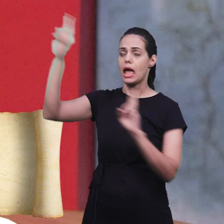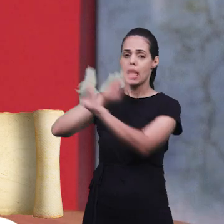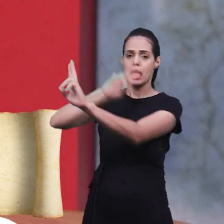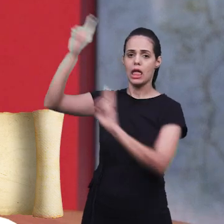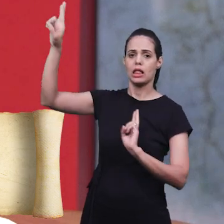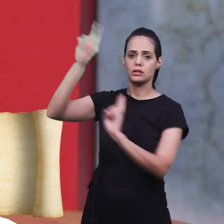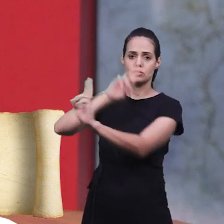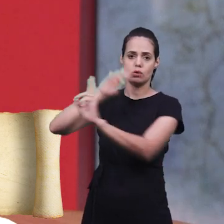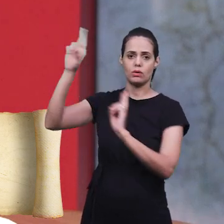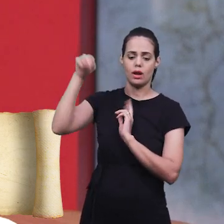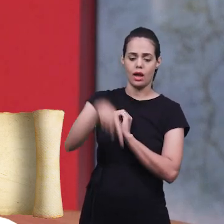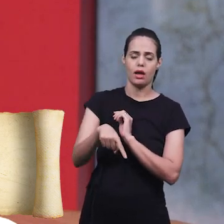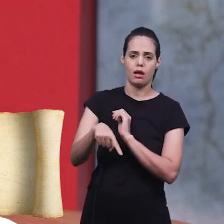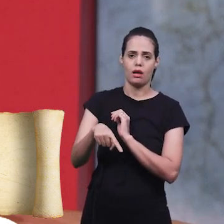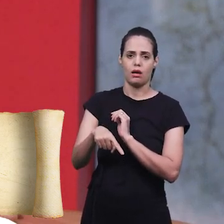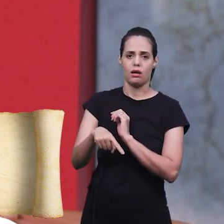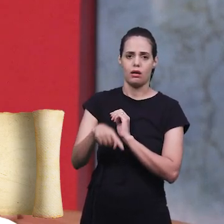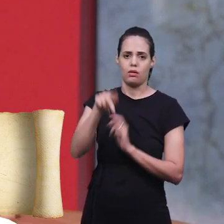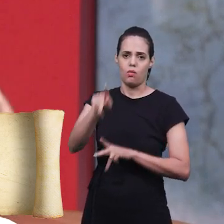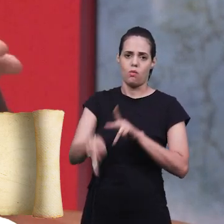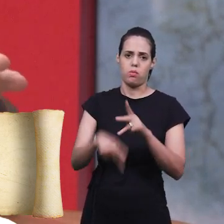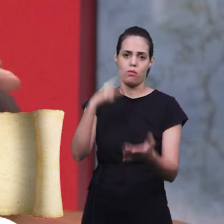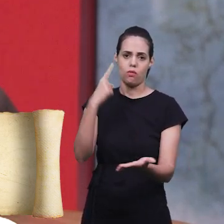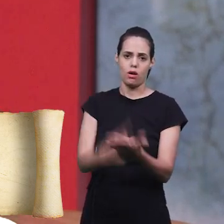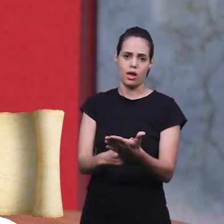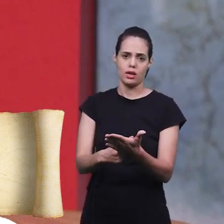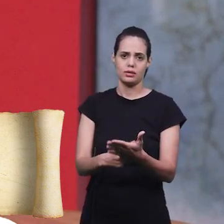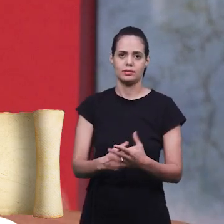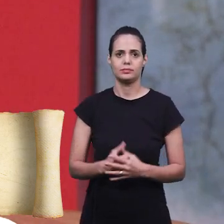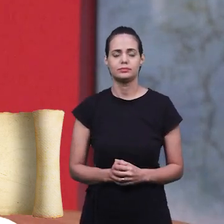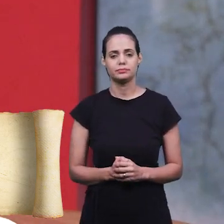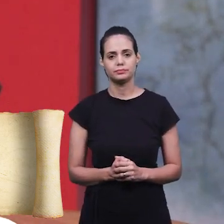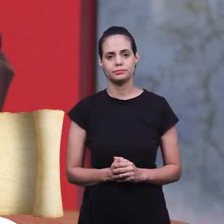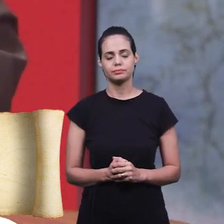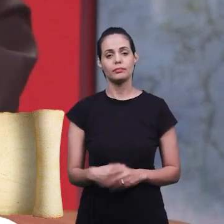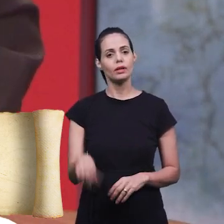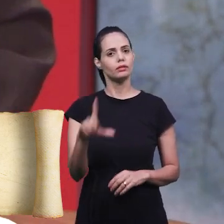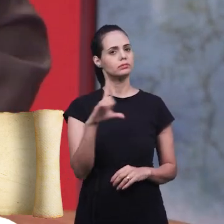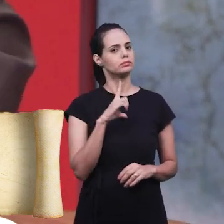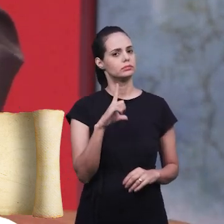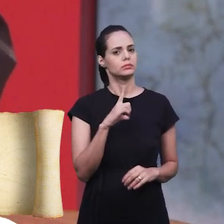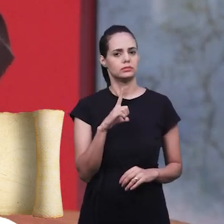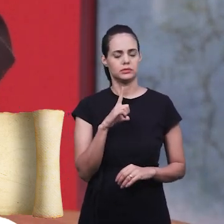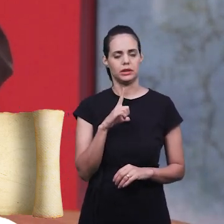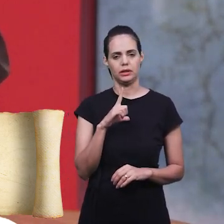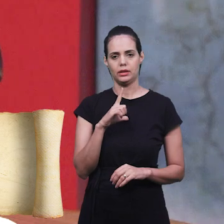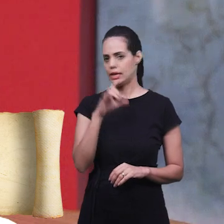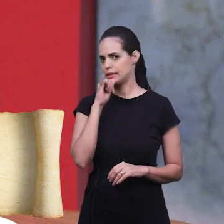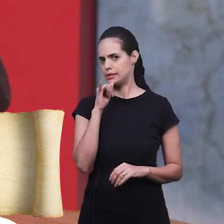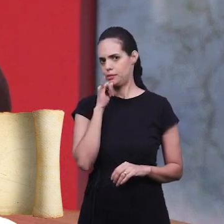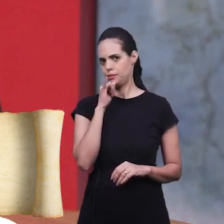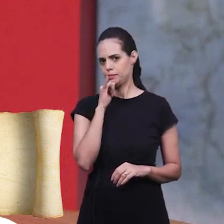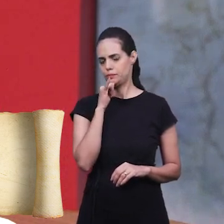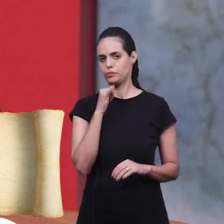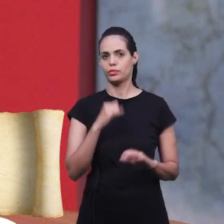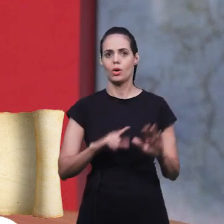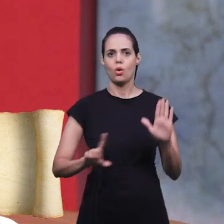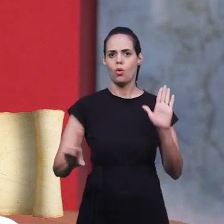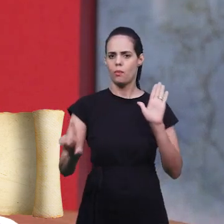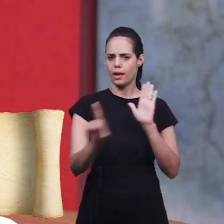parábolas, né, para comparar coisas terrenas com as celestiais, não é? Nós temos uma lei no nosso país.